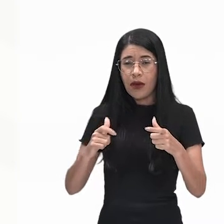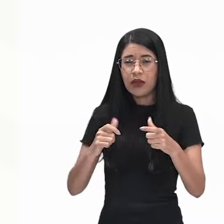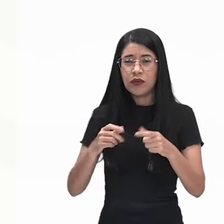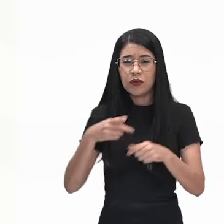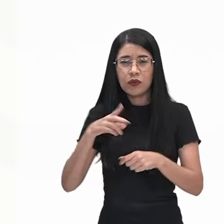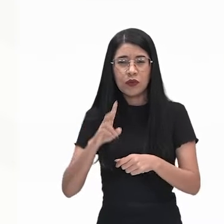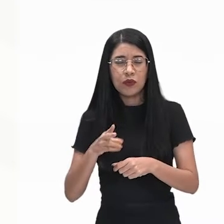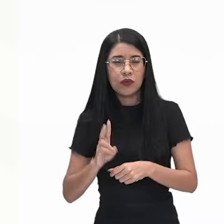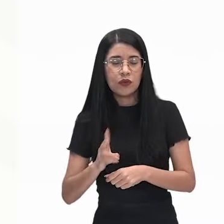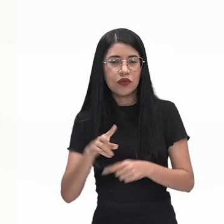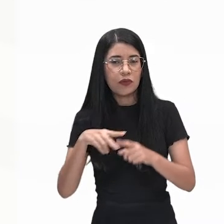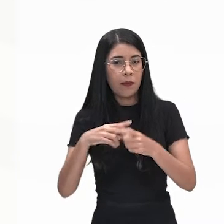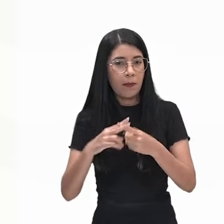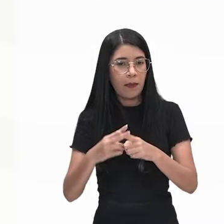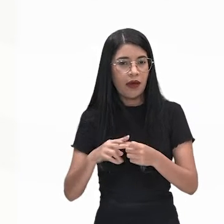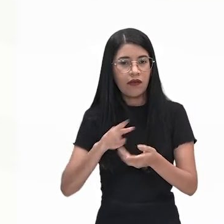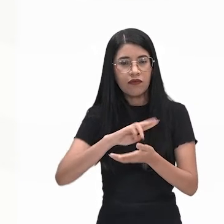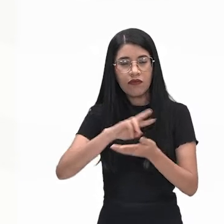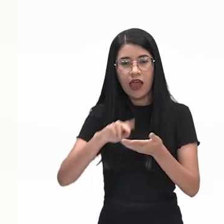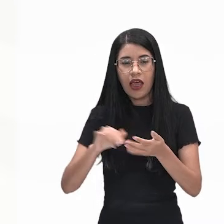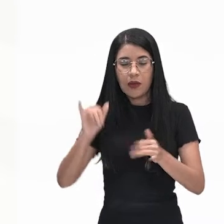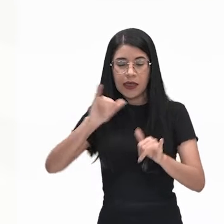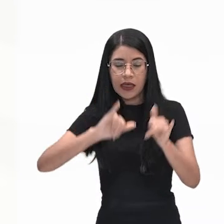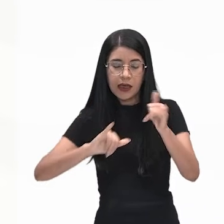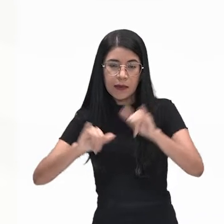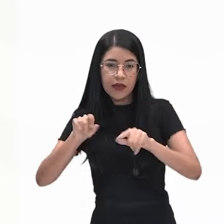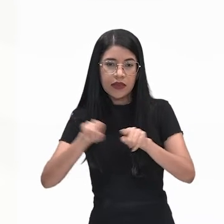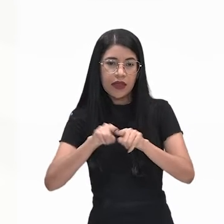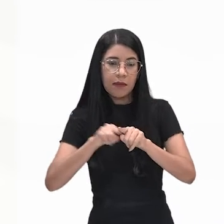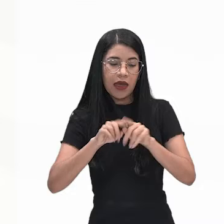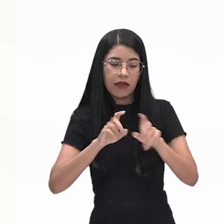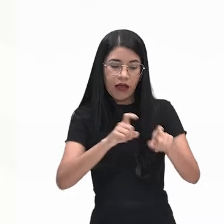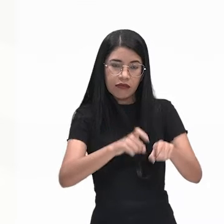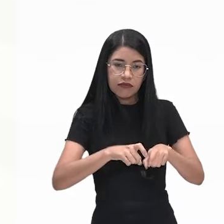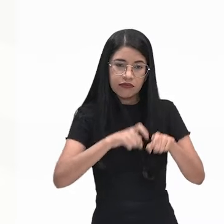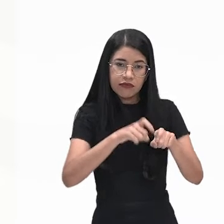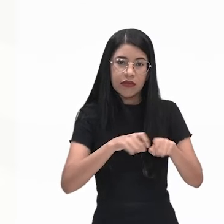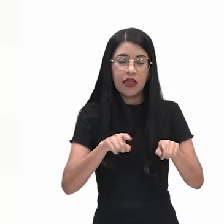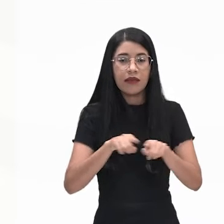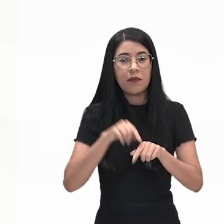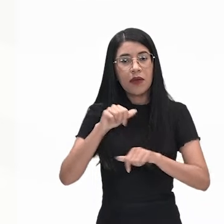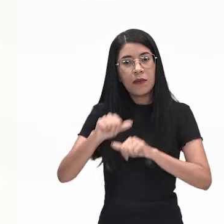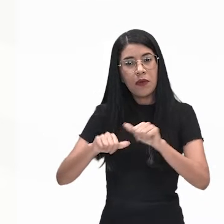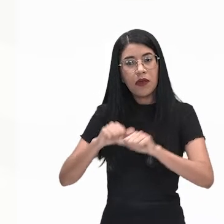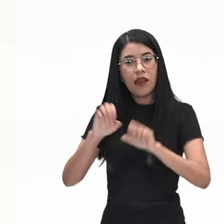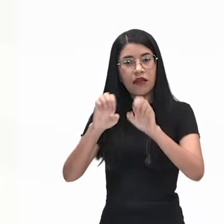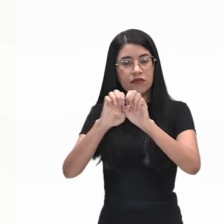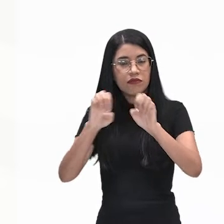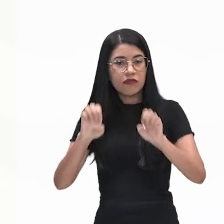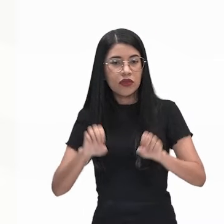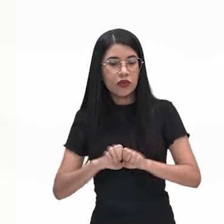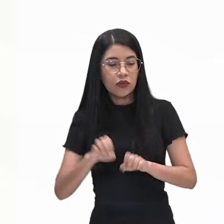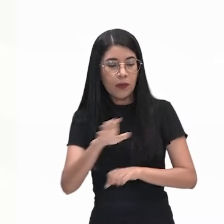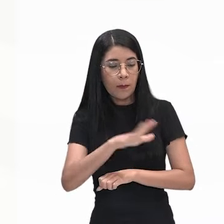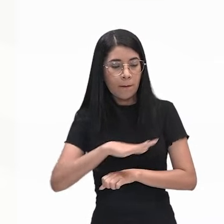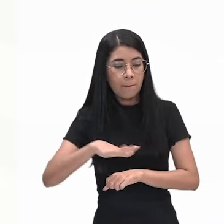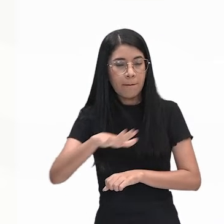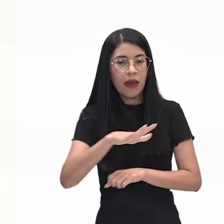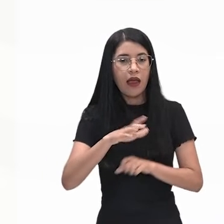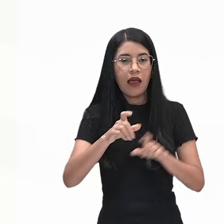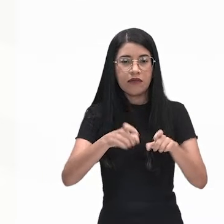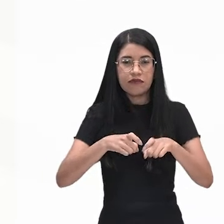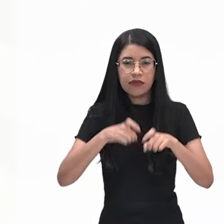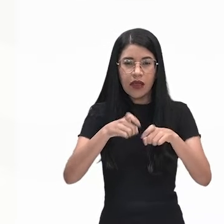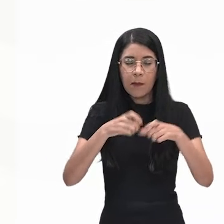meio ambiente. Essas mudanças continuam no século XXI e a gente tem a diversificação das atividades rurais com ênfase ali